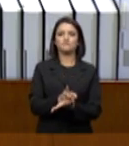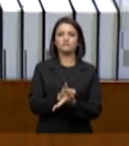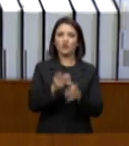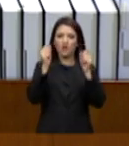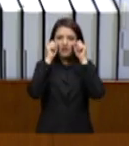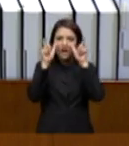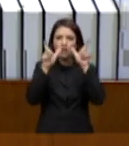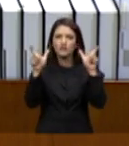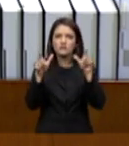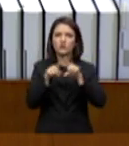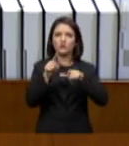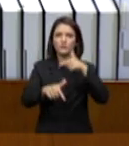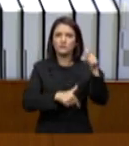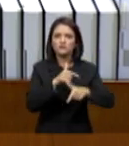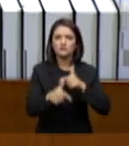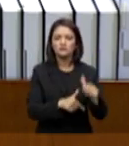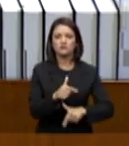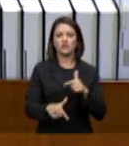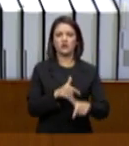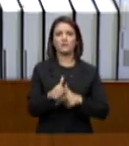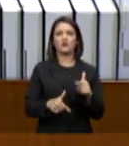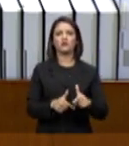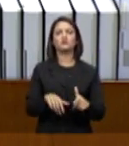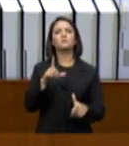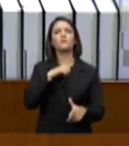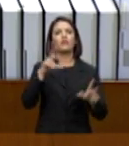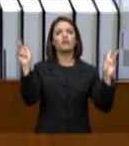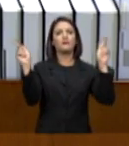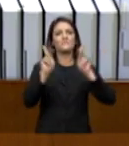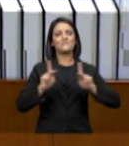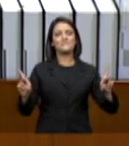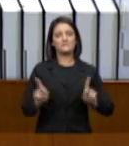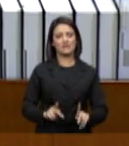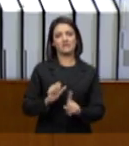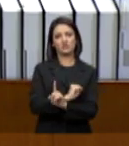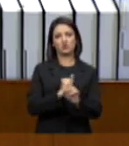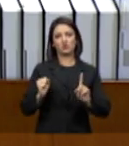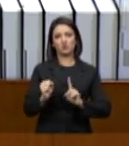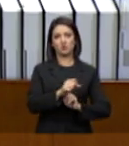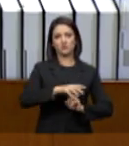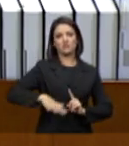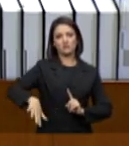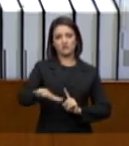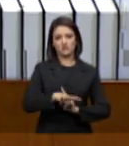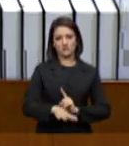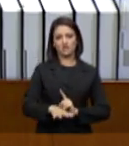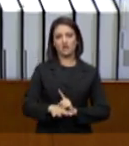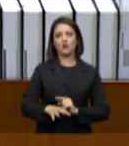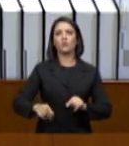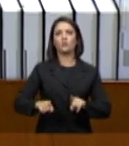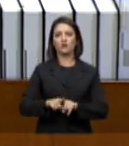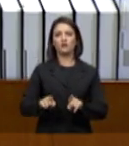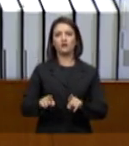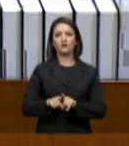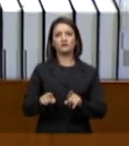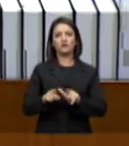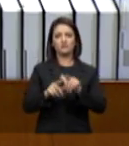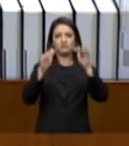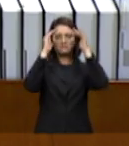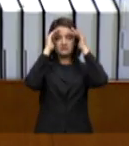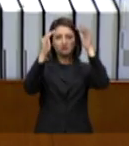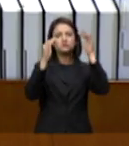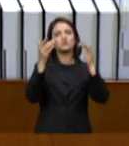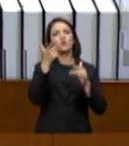cumprindo sua máxima missão de promover a paz social ea efetividade dos direitos e garantias